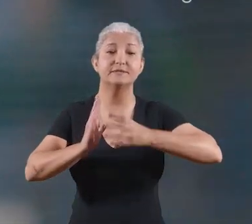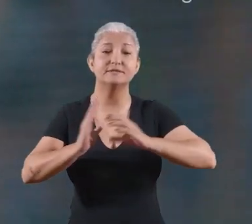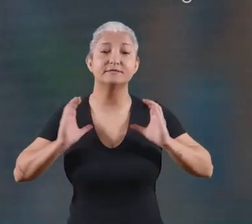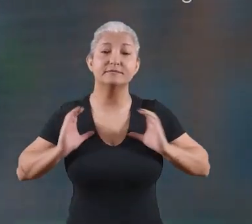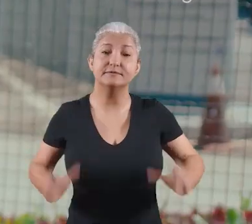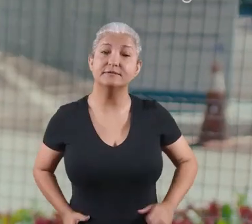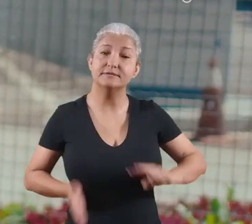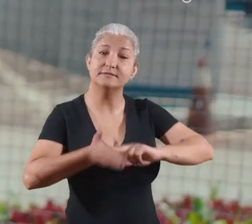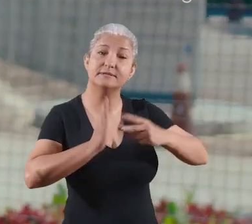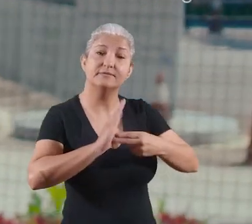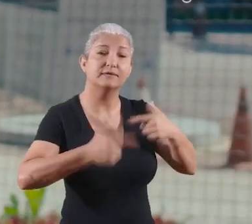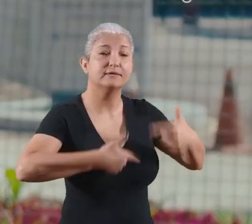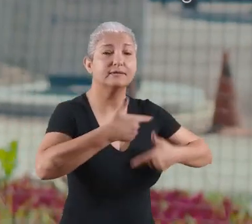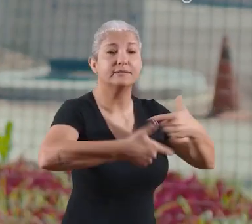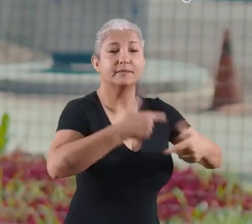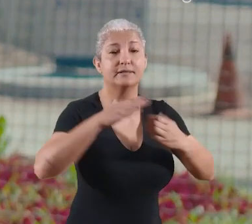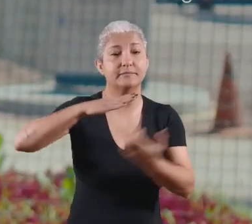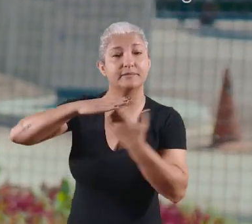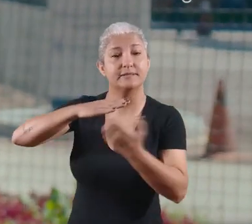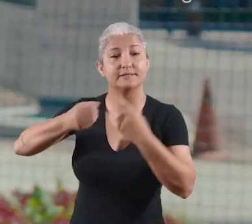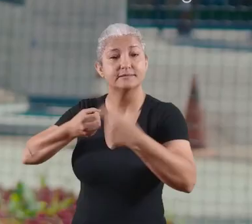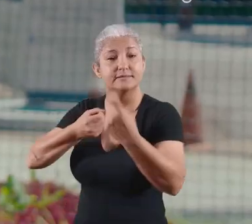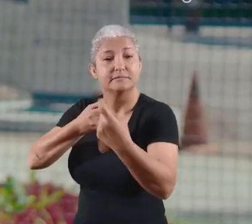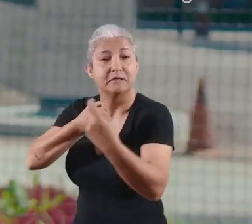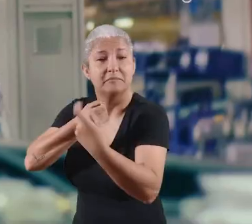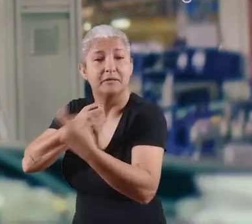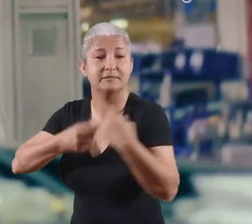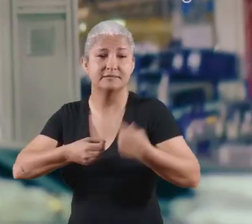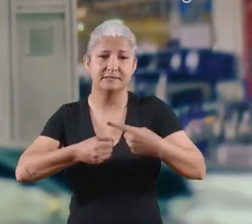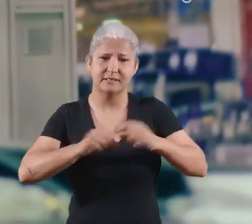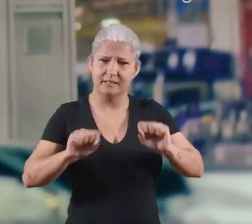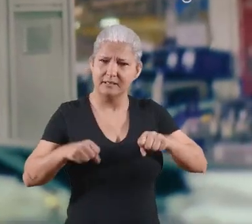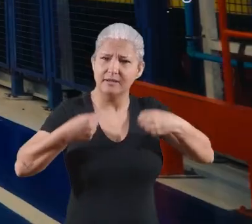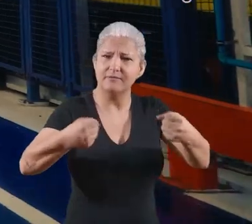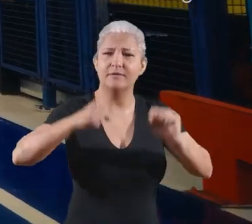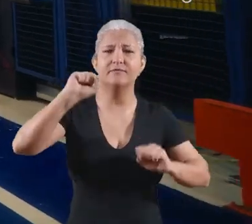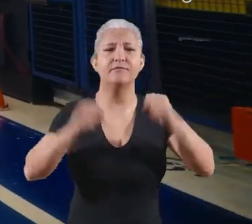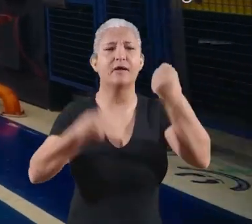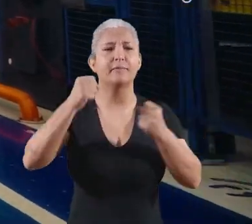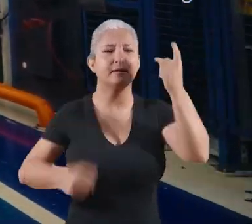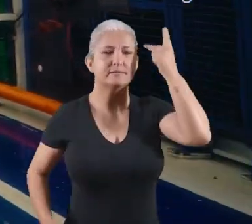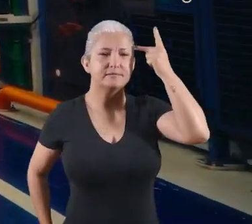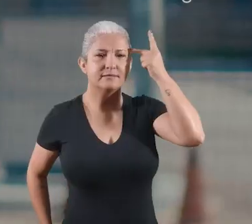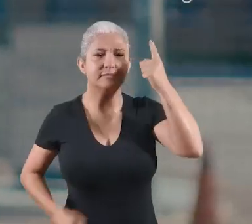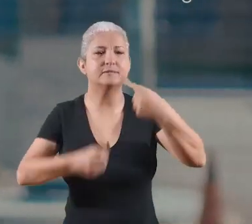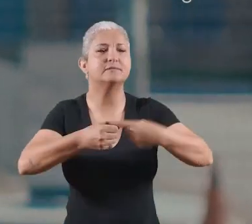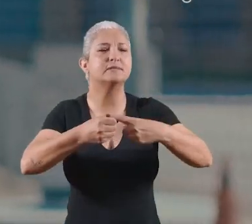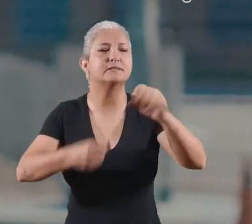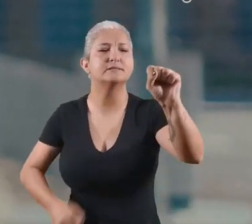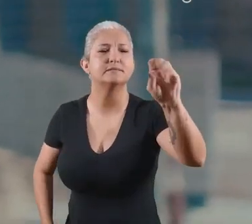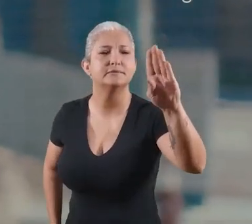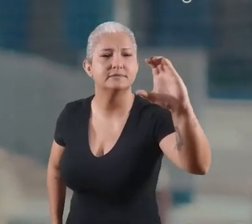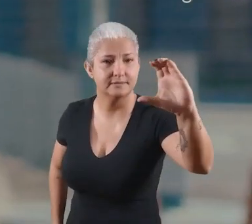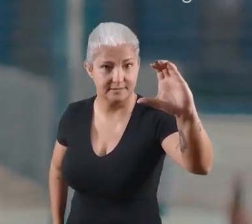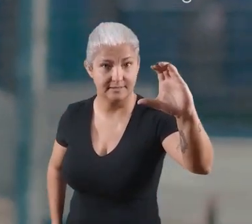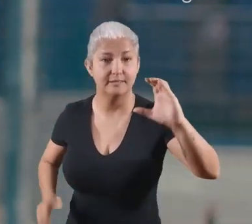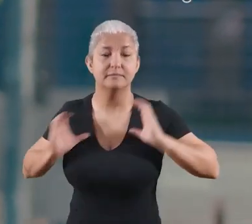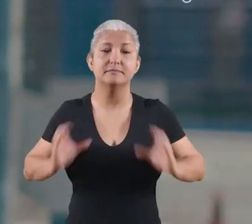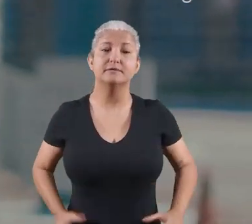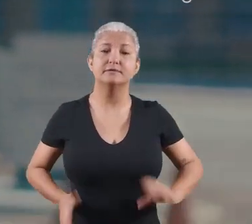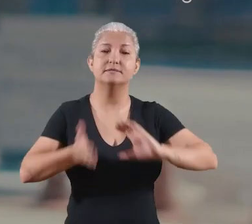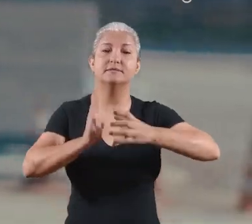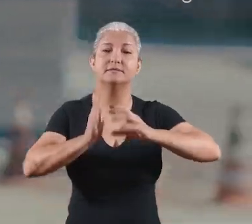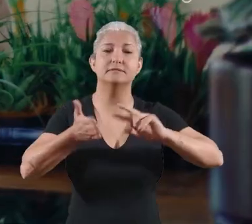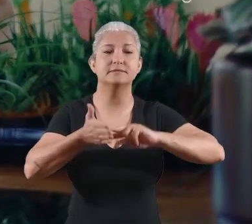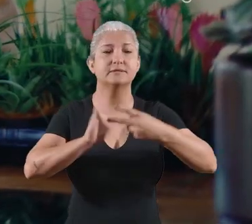Ser cidadania é trabalhar para que as empresas não saiam das nossas cidades, defendendo a indústria paulista e de São Bernardo. Ser cidadania é dar ao pequeno e